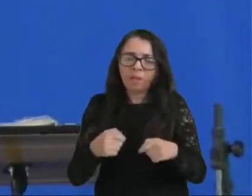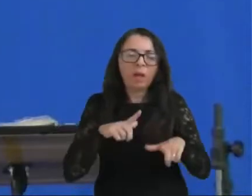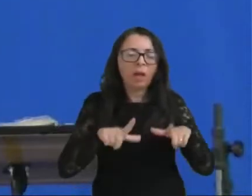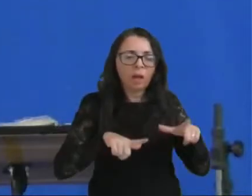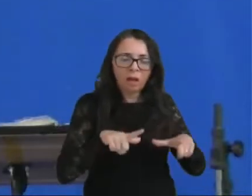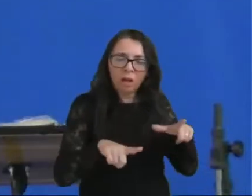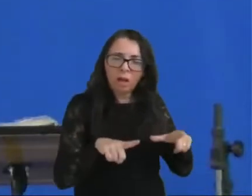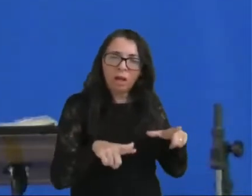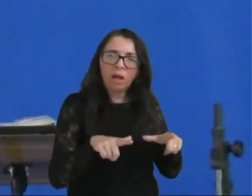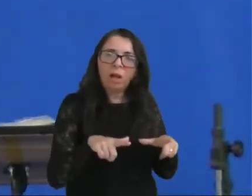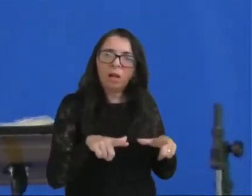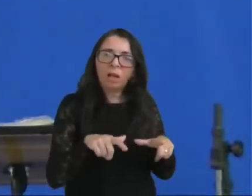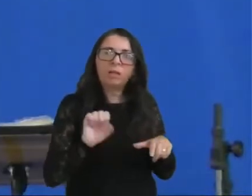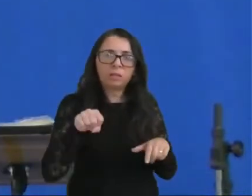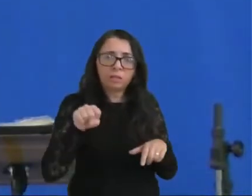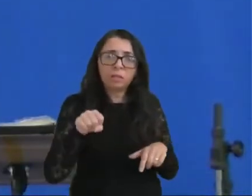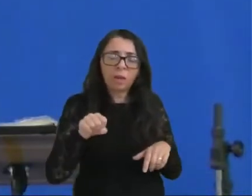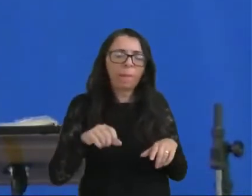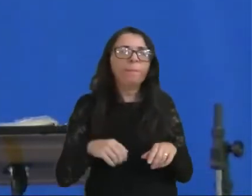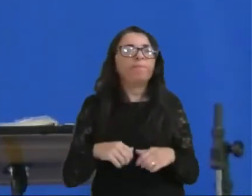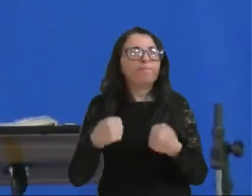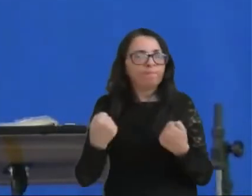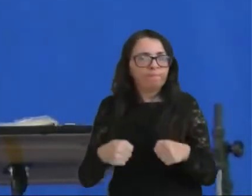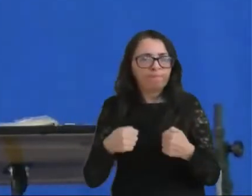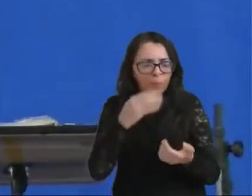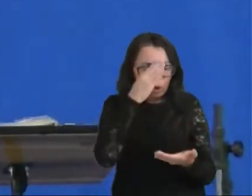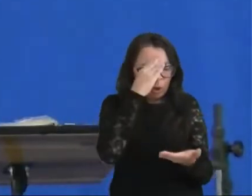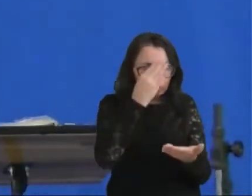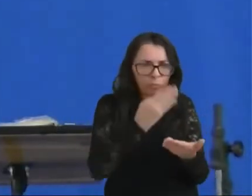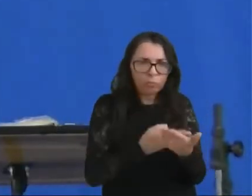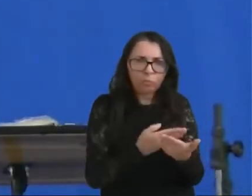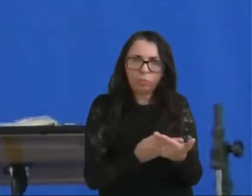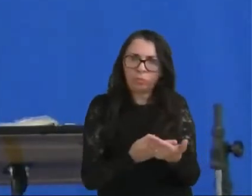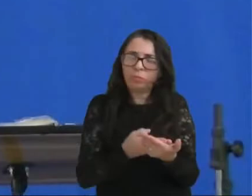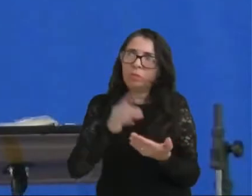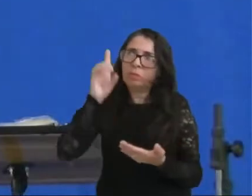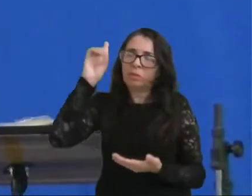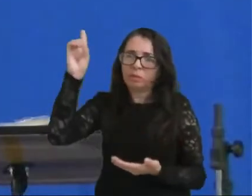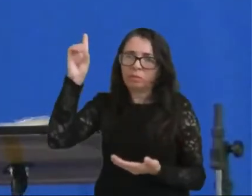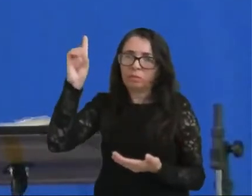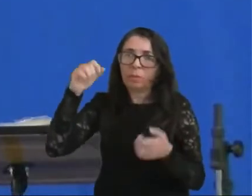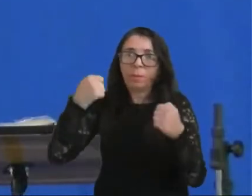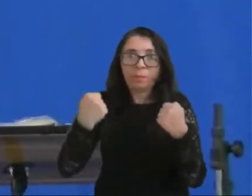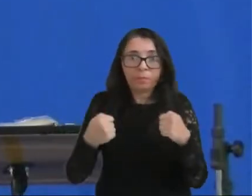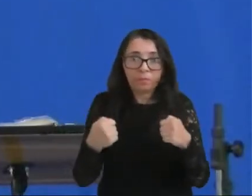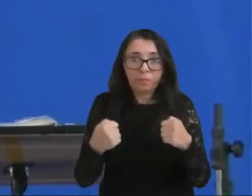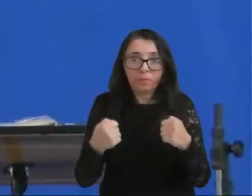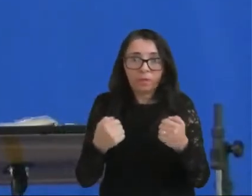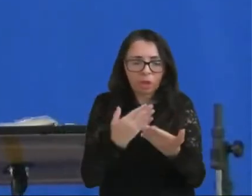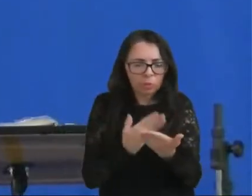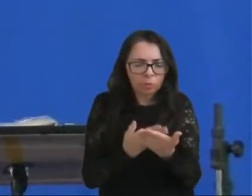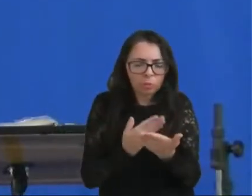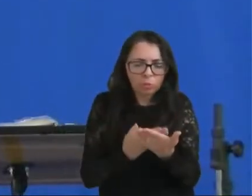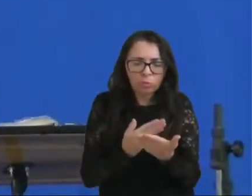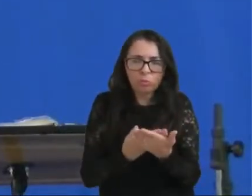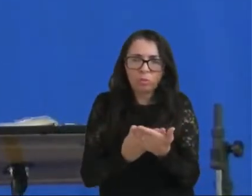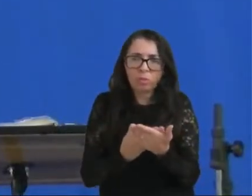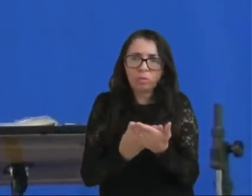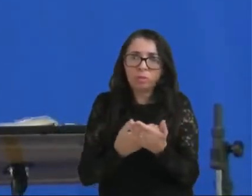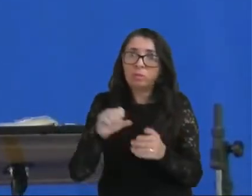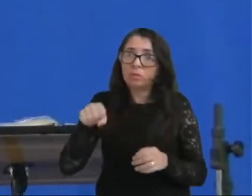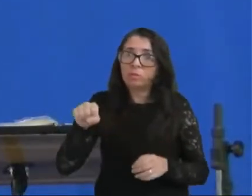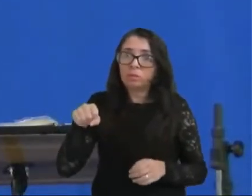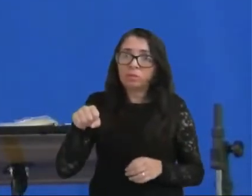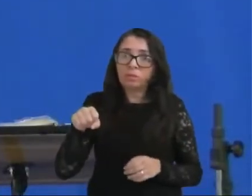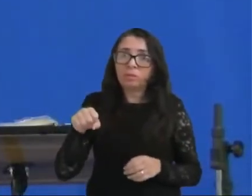presente na tua vida e na minha vida, mas não temos a visão de que Jesus está no nosso meio, no meio da congregação.